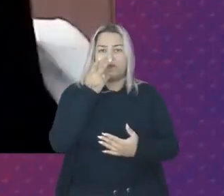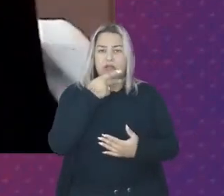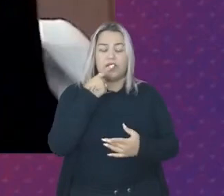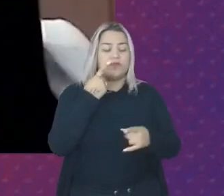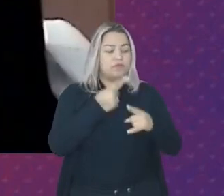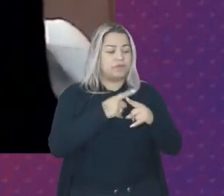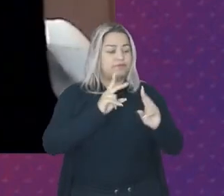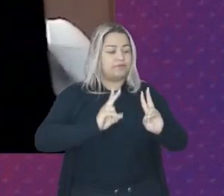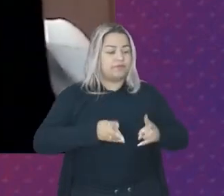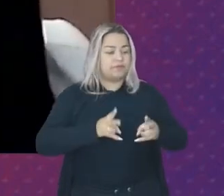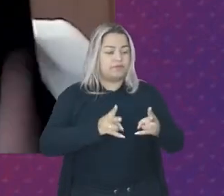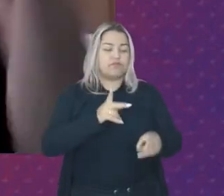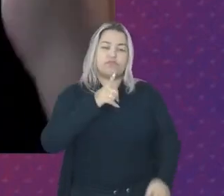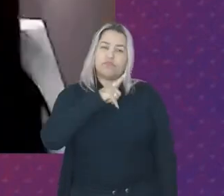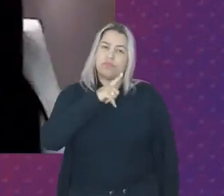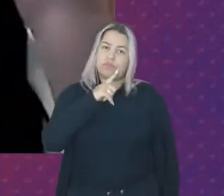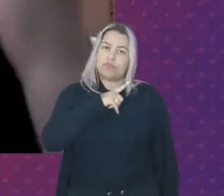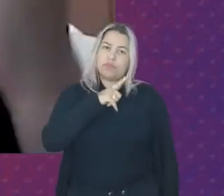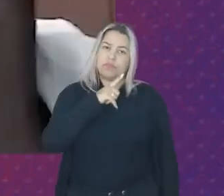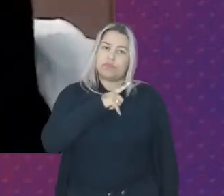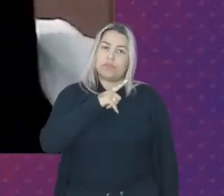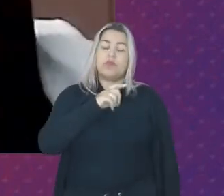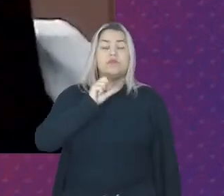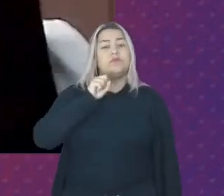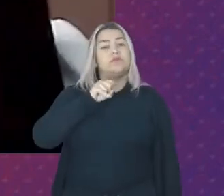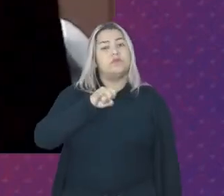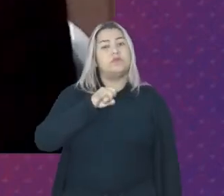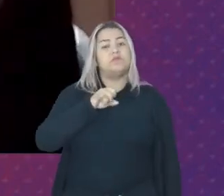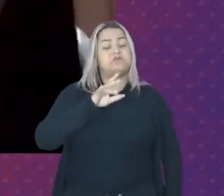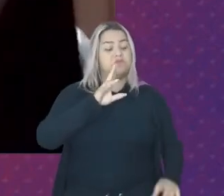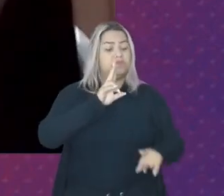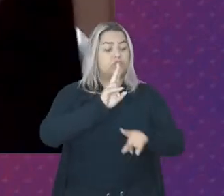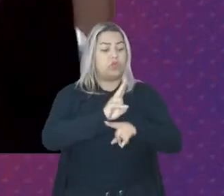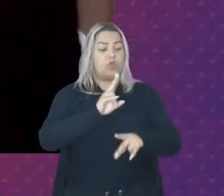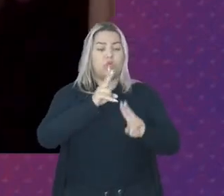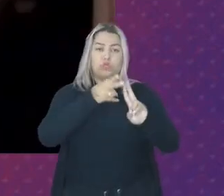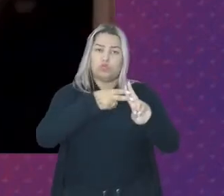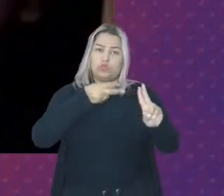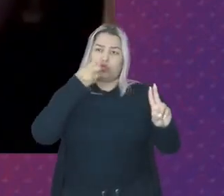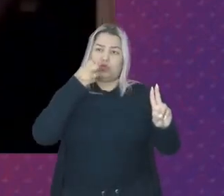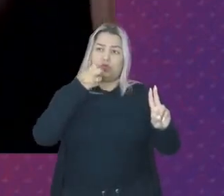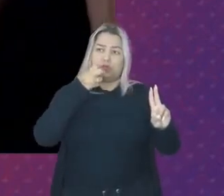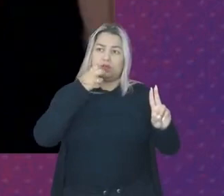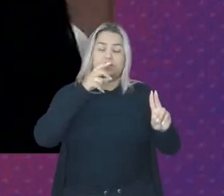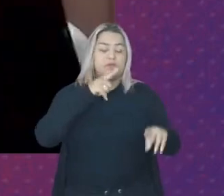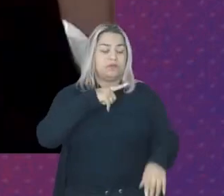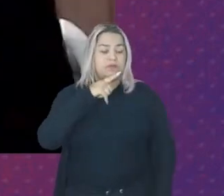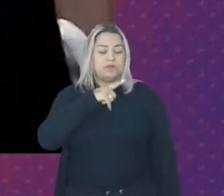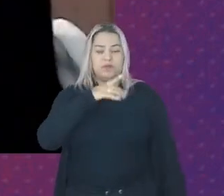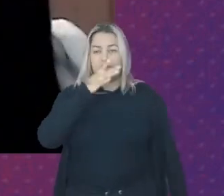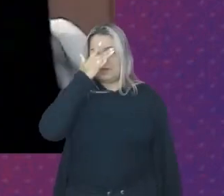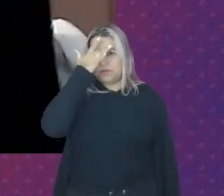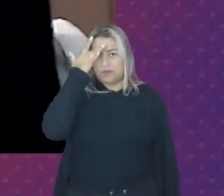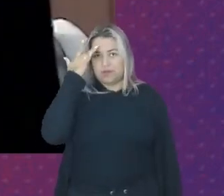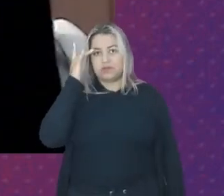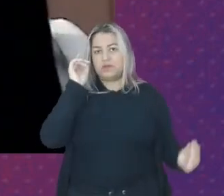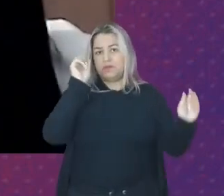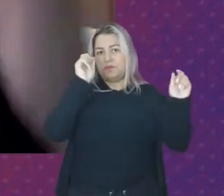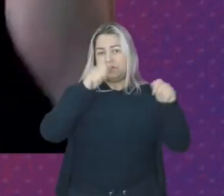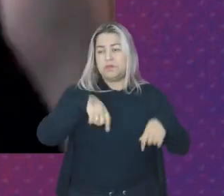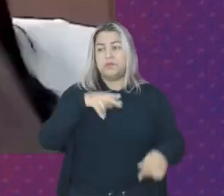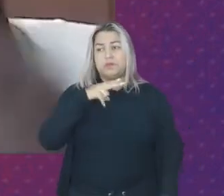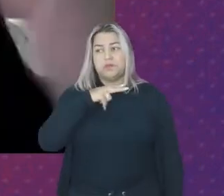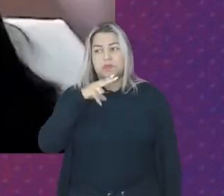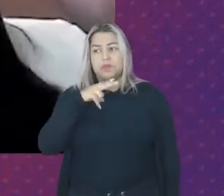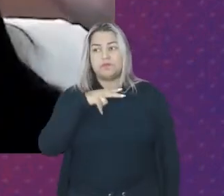porque sempre irá existir. Veja, se você defender o Sistema Único de Saúde, existem aqueles que acham que precisa